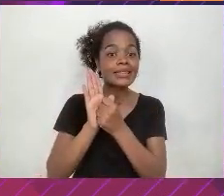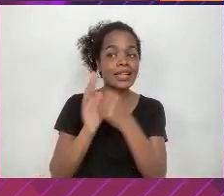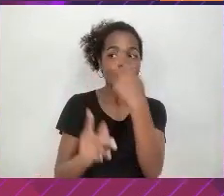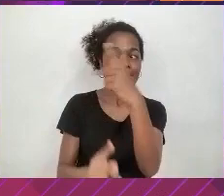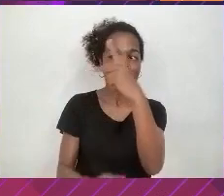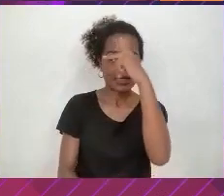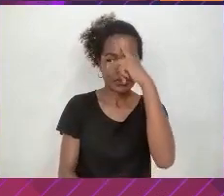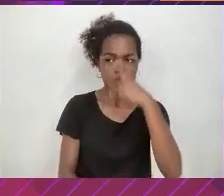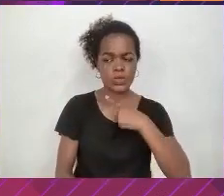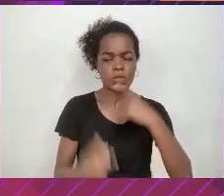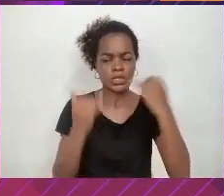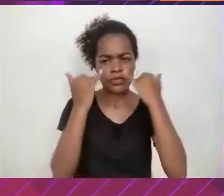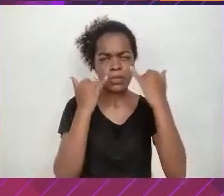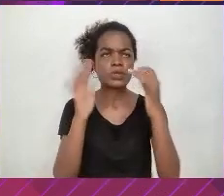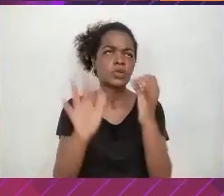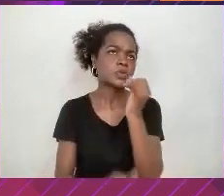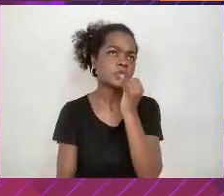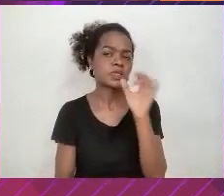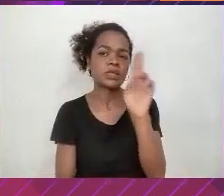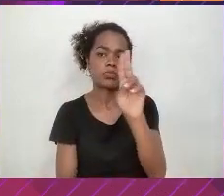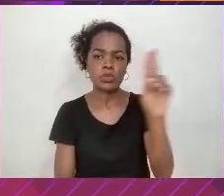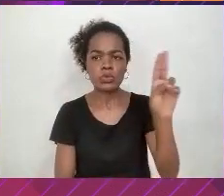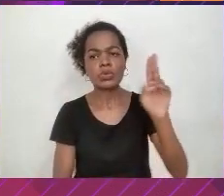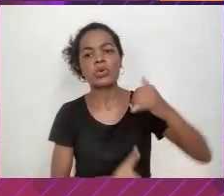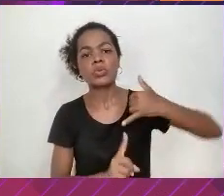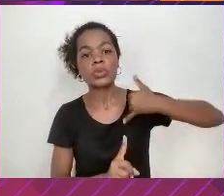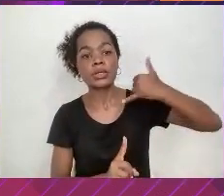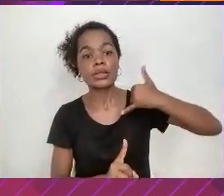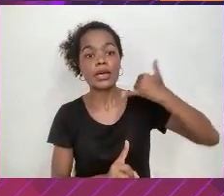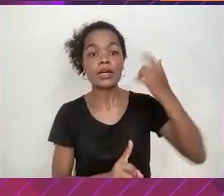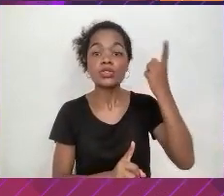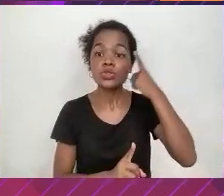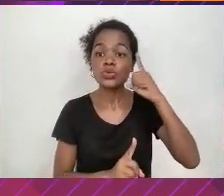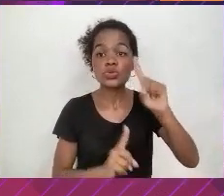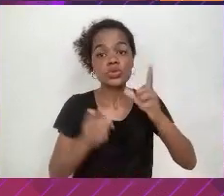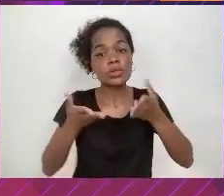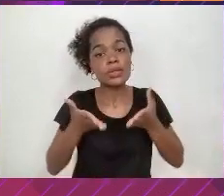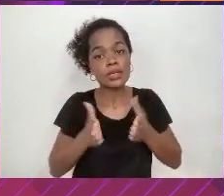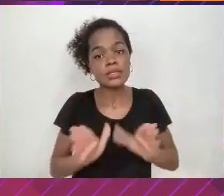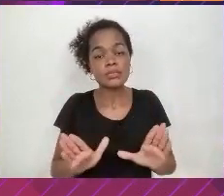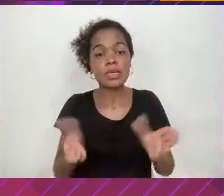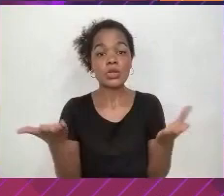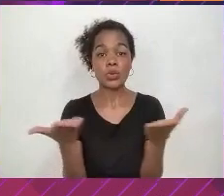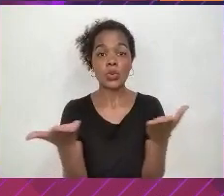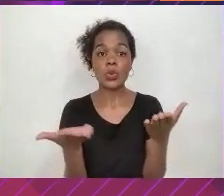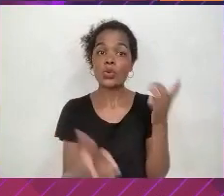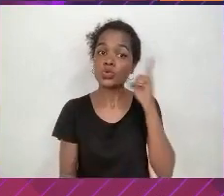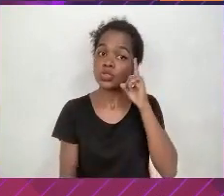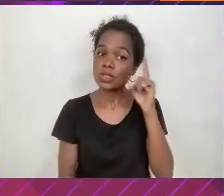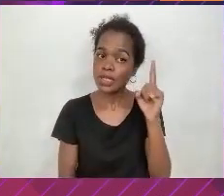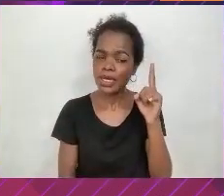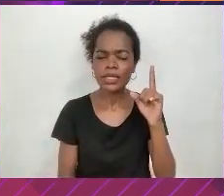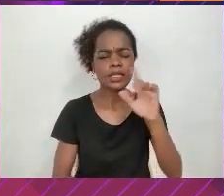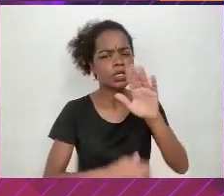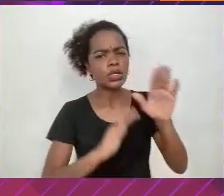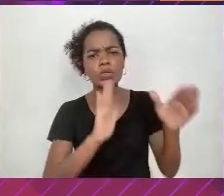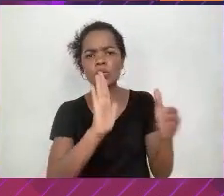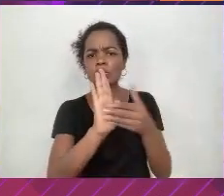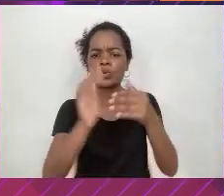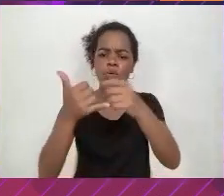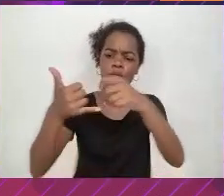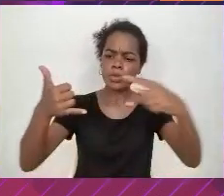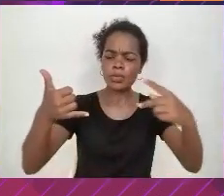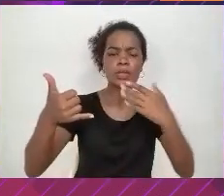colocando seu nome, sua idade, a data de nascimento, a data atual, todas as informações que o aplicativo pede.